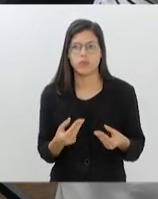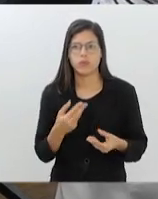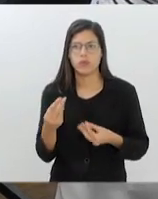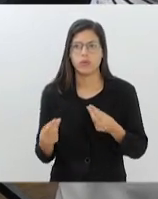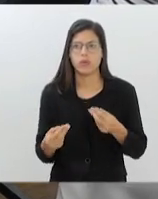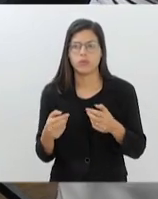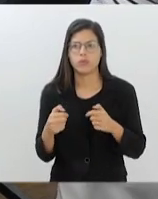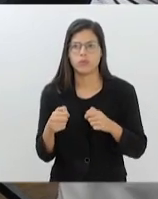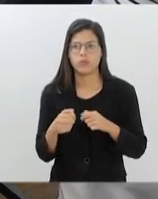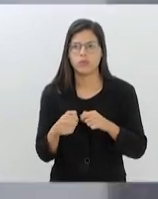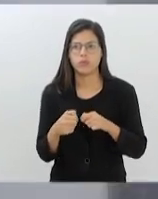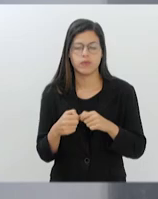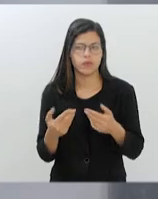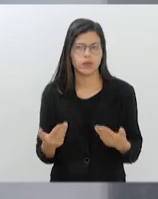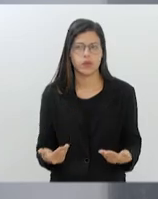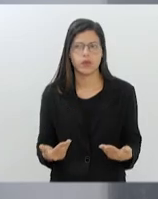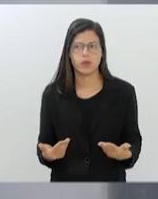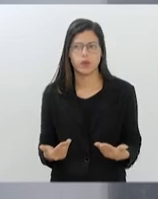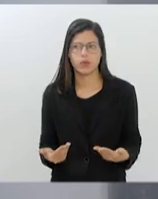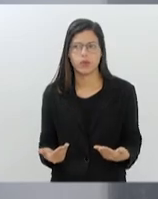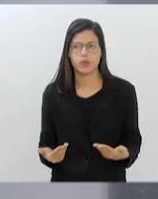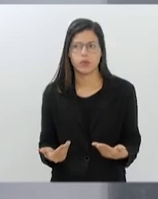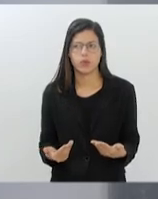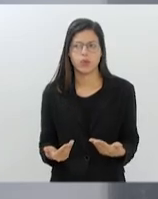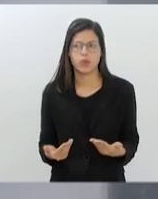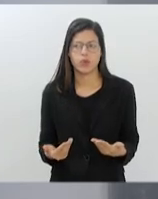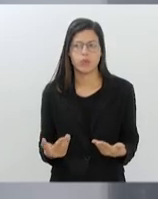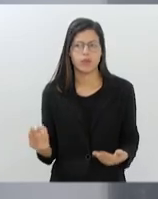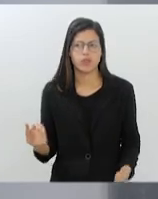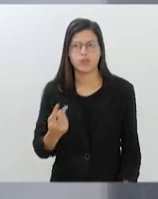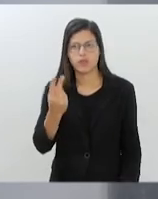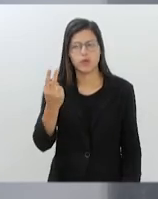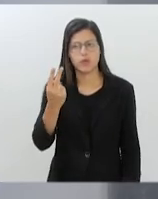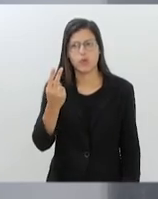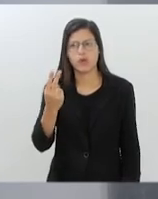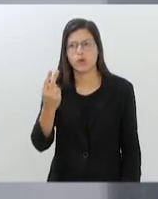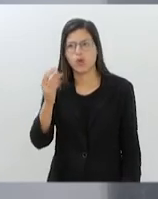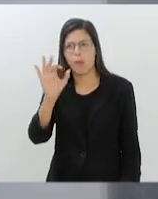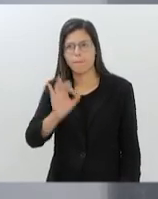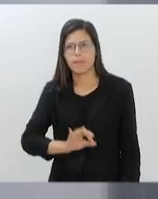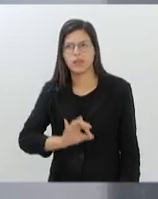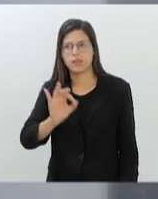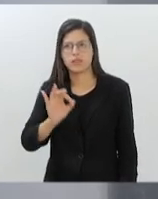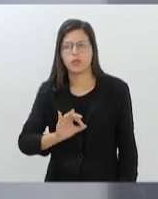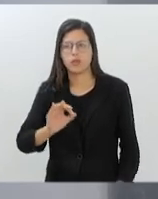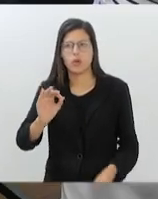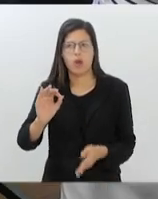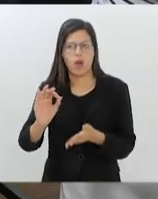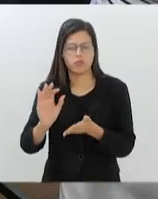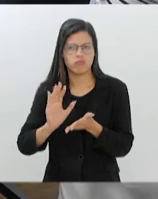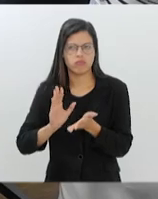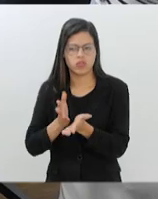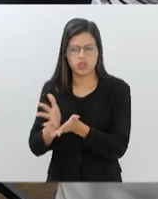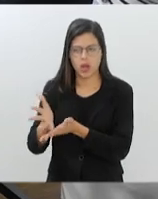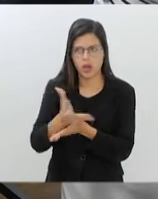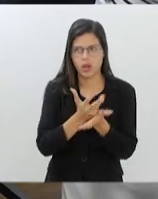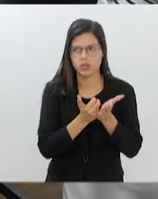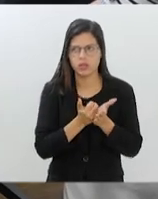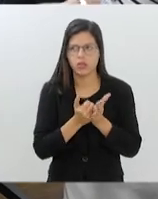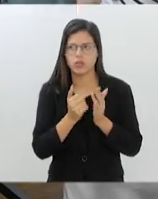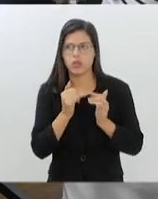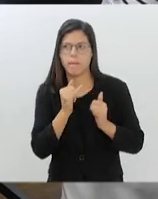feito Qual é o critério para para esses valores existe é um percentual de arrecadação da empresa é um percentual é de meio a